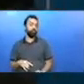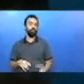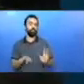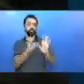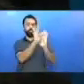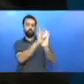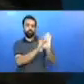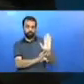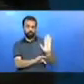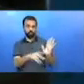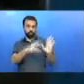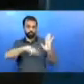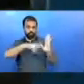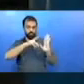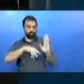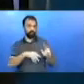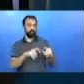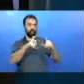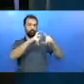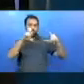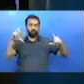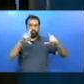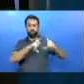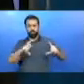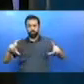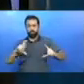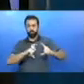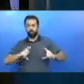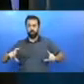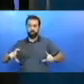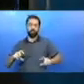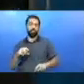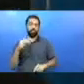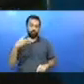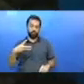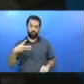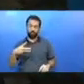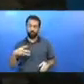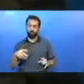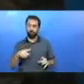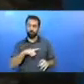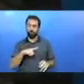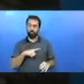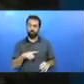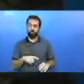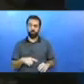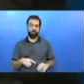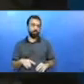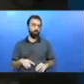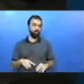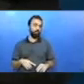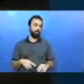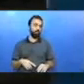E reparem que o texto tem 3 estrofes. Olhem, 1, 2, 3. 3 parágrafos. Desculpe, a